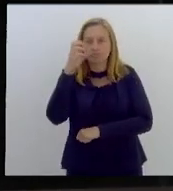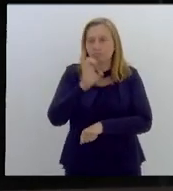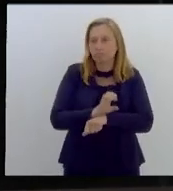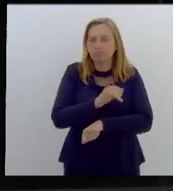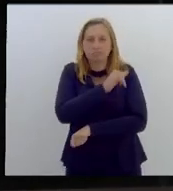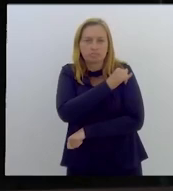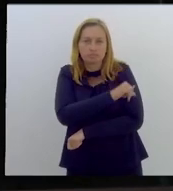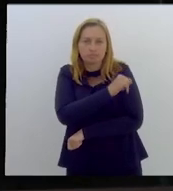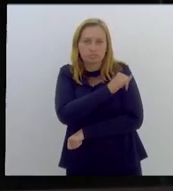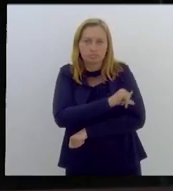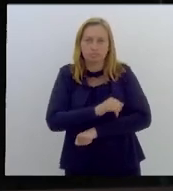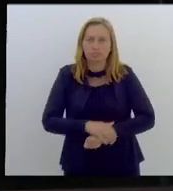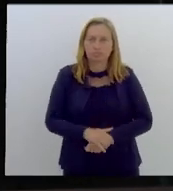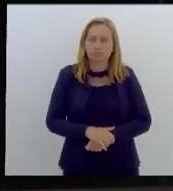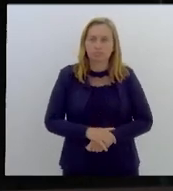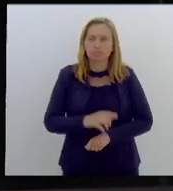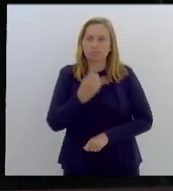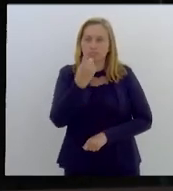Rio de Janeiro